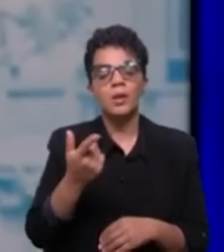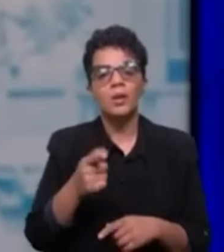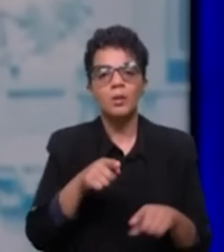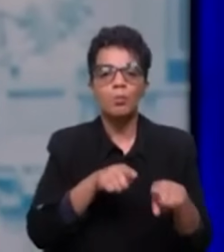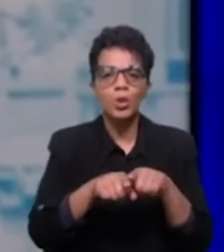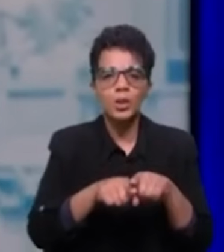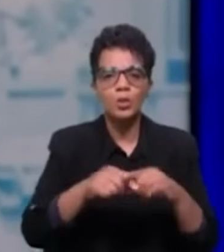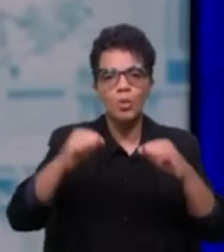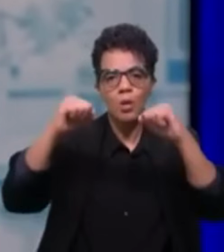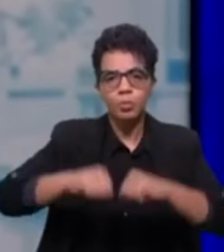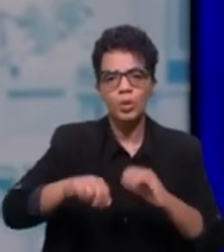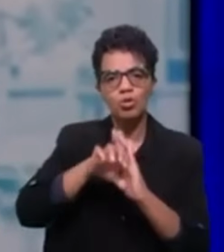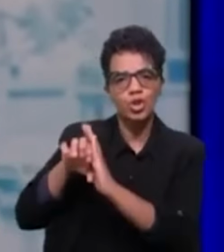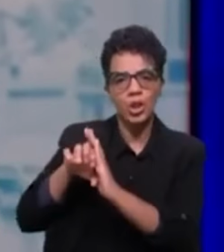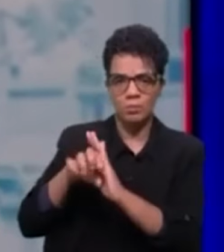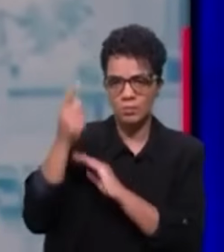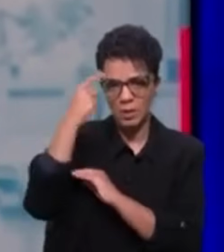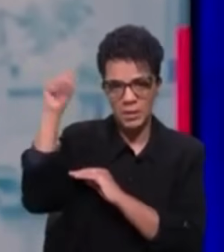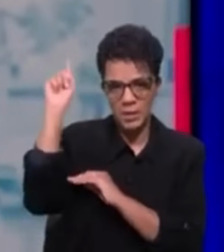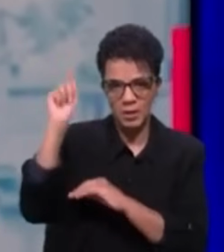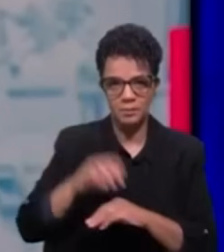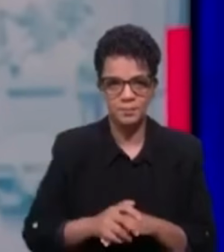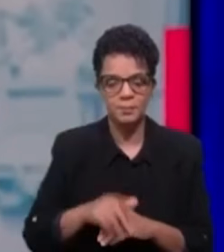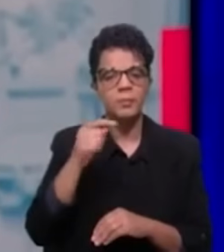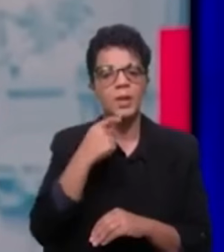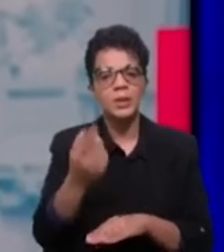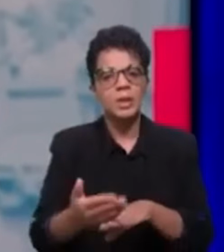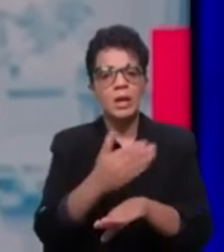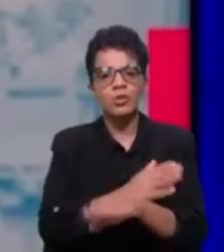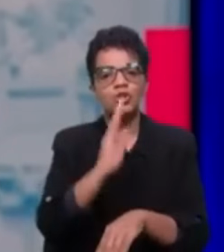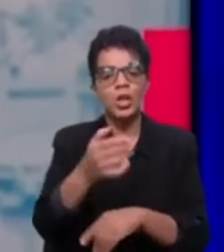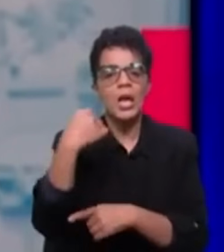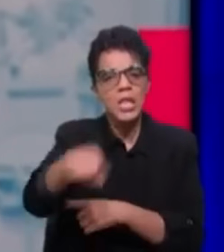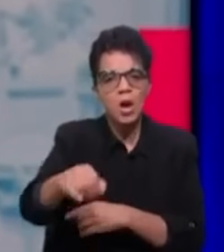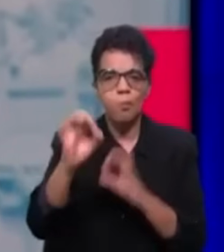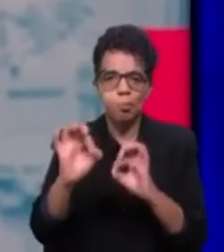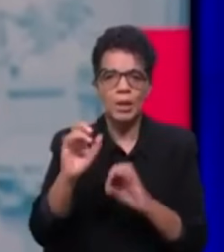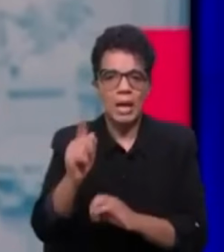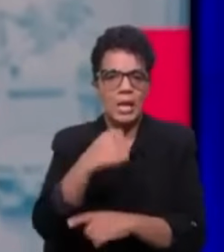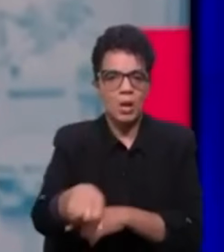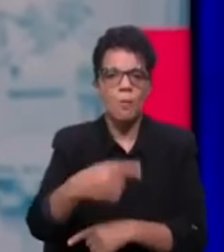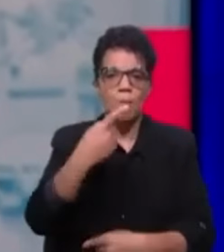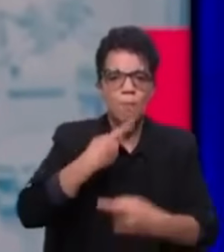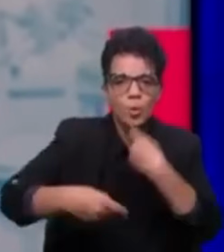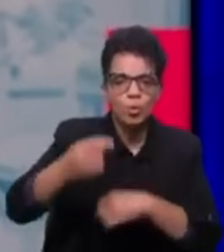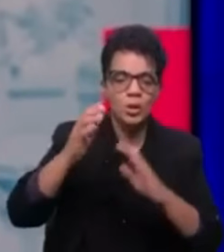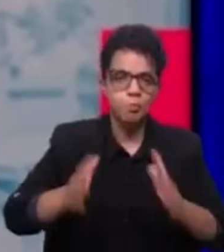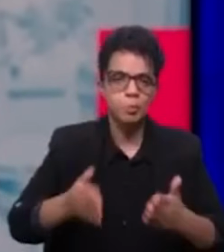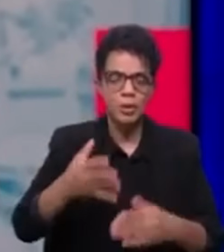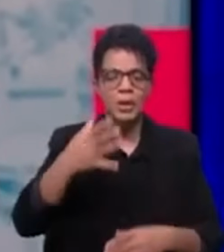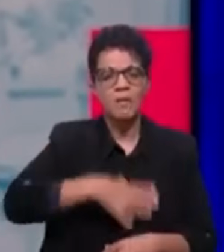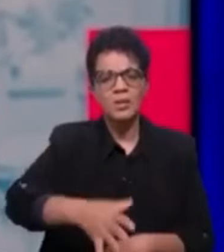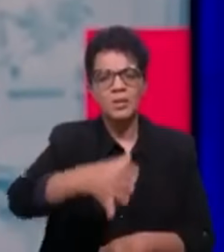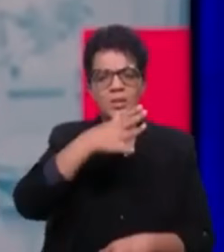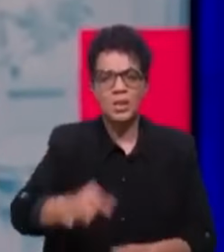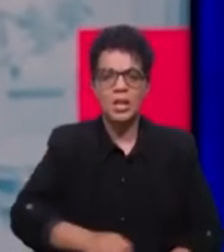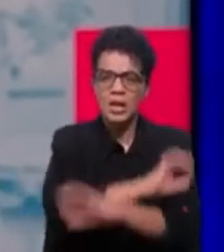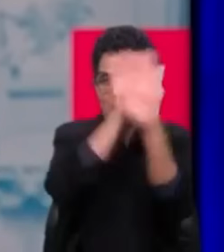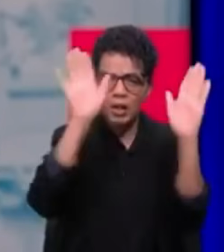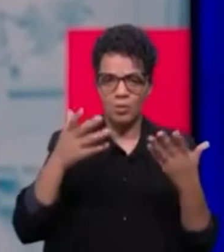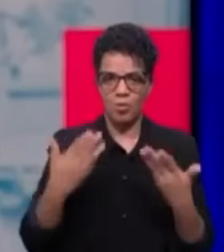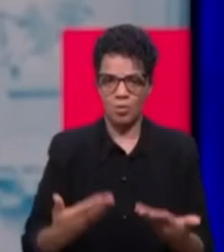político com o chega já tive até ocasião de dizer que não é não e portanto não vale a pena insistirem com essa pergunta e quero hoje aproveitar para deixar isso ainda mais